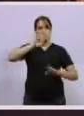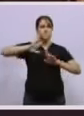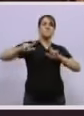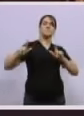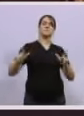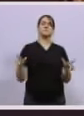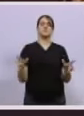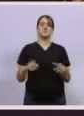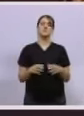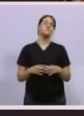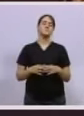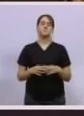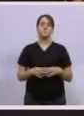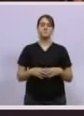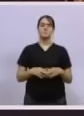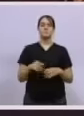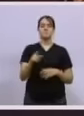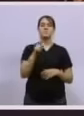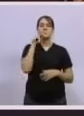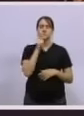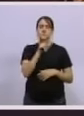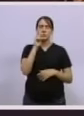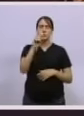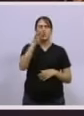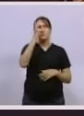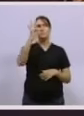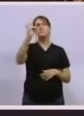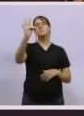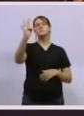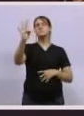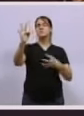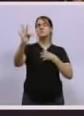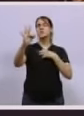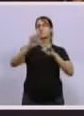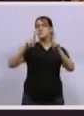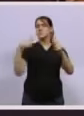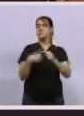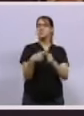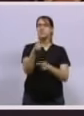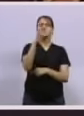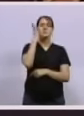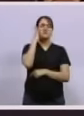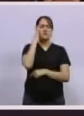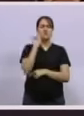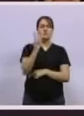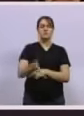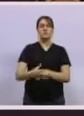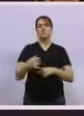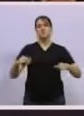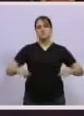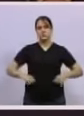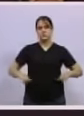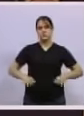diferente. E você será capaz de olhar para o futuro de um jeito diferente. Porque você sabe o que você já sofreu,